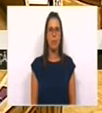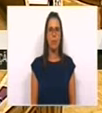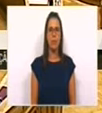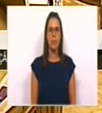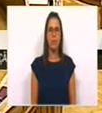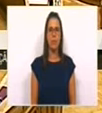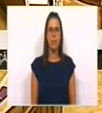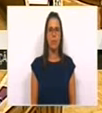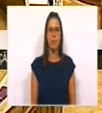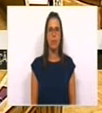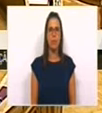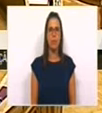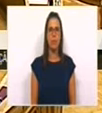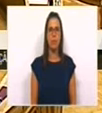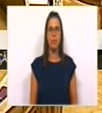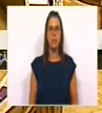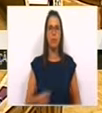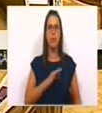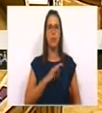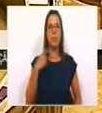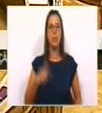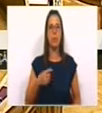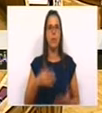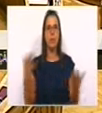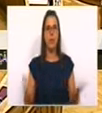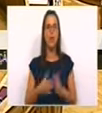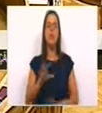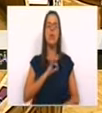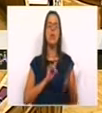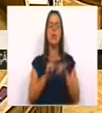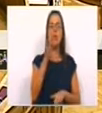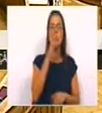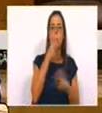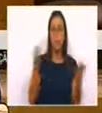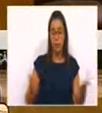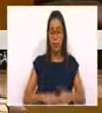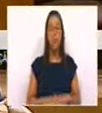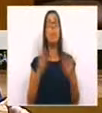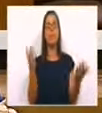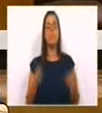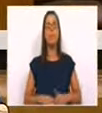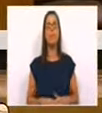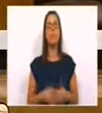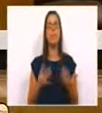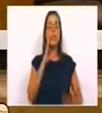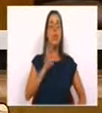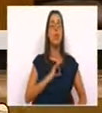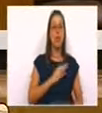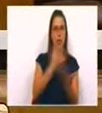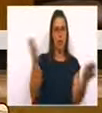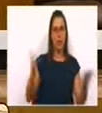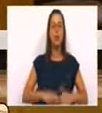obrigada. Senhor Presidente, senhoras e senhores deputados, minhas senhoras e meus